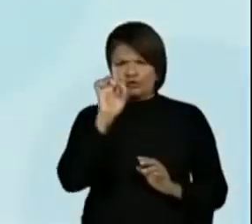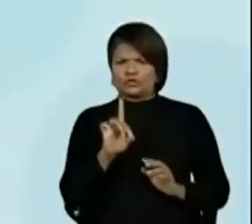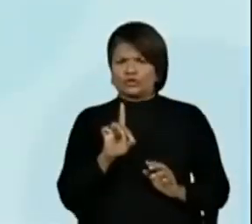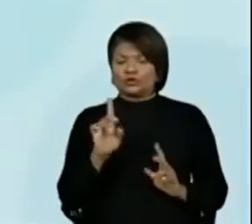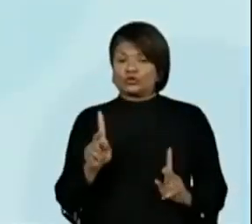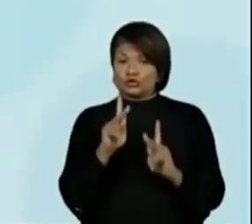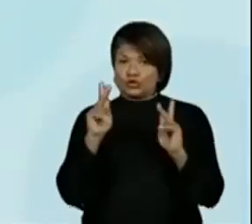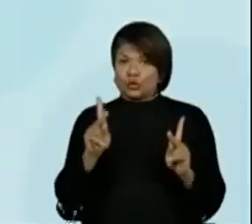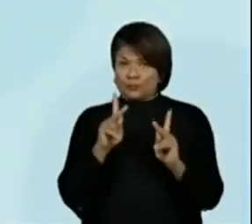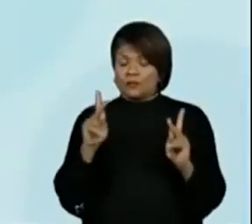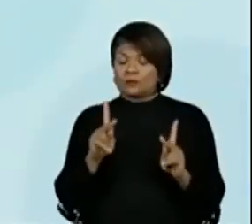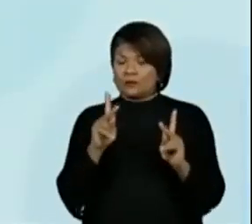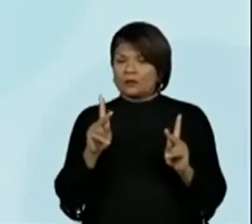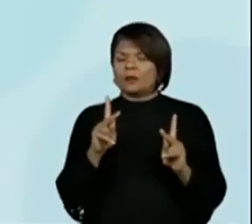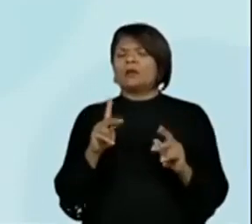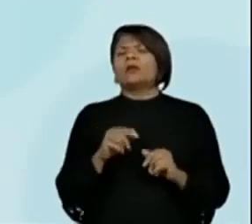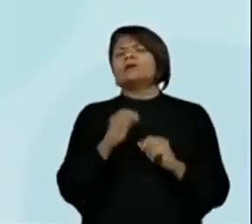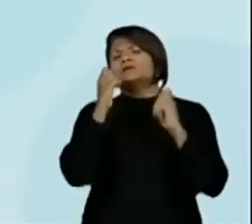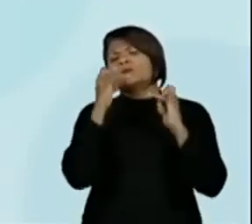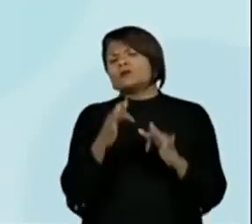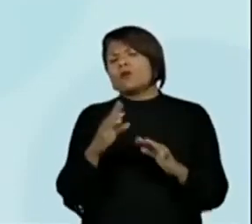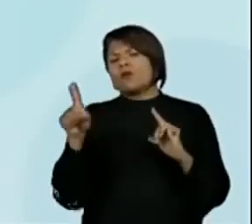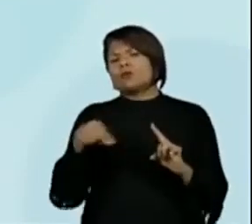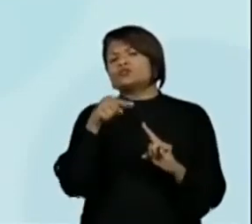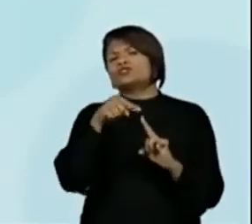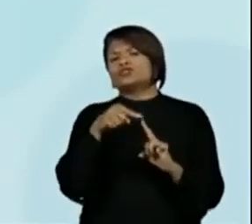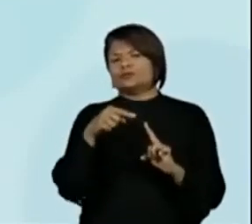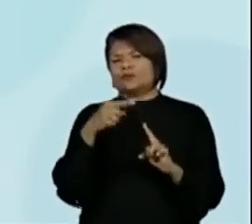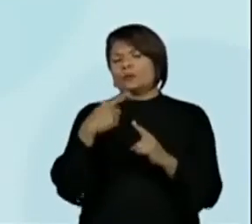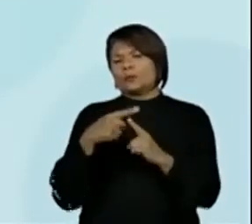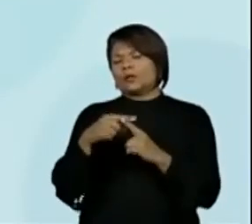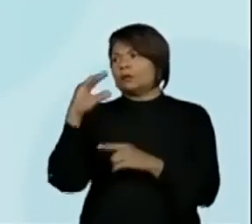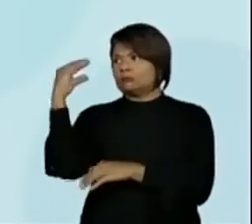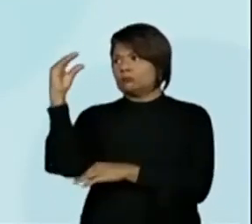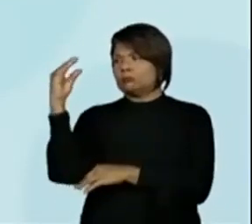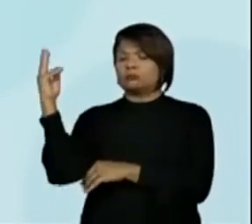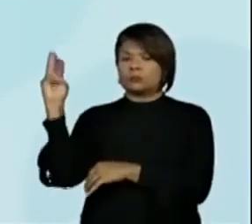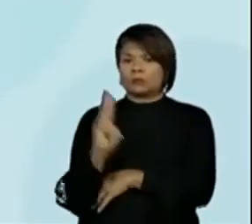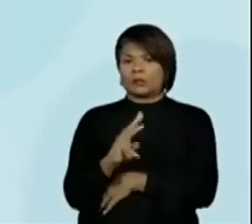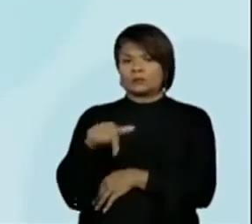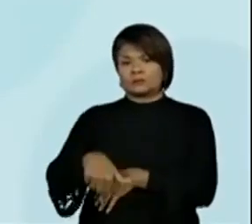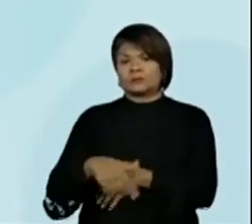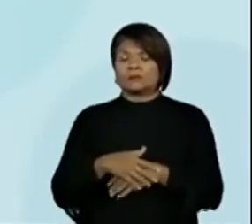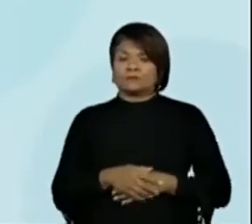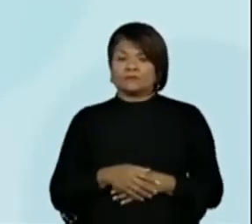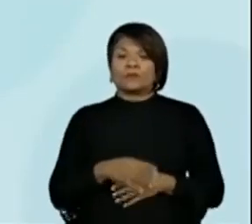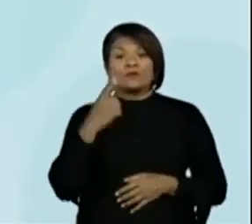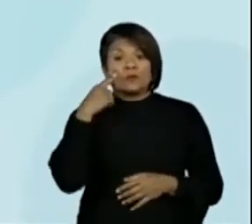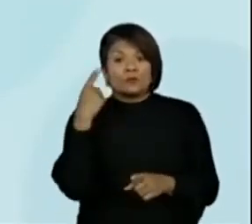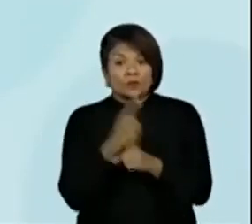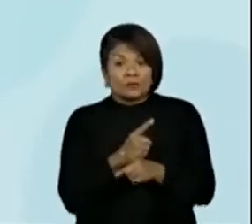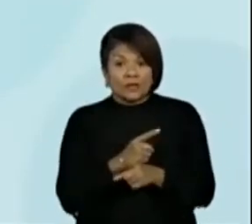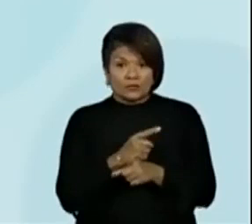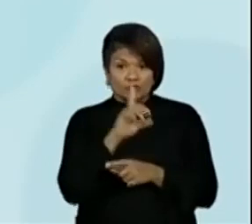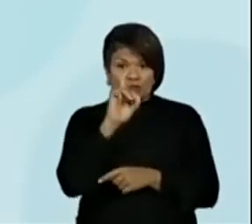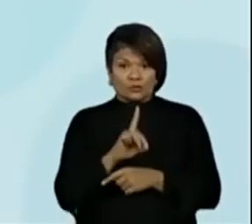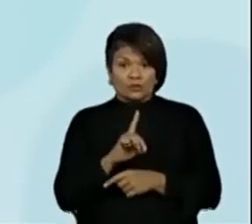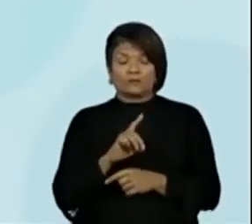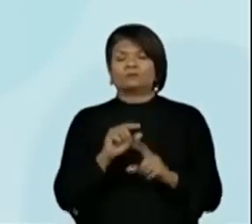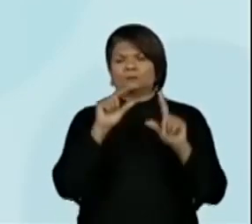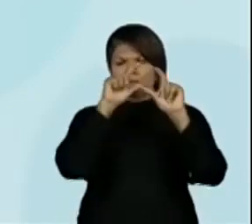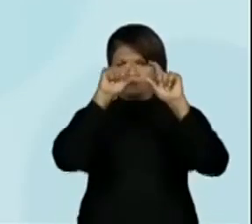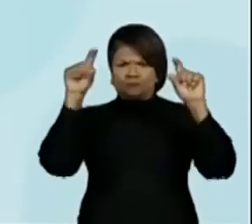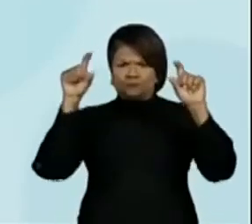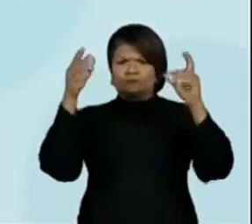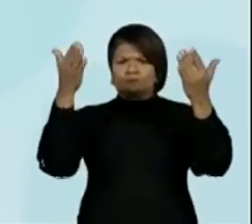shopping, qual é o objetivo dessa ação? Vamos olhar aqui, vamos localizar a fala do diretor. Primeiro parágrafo